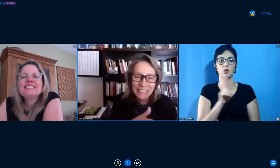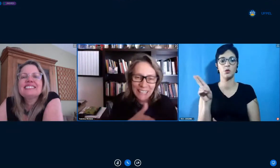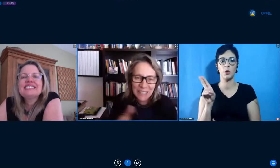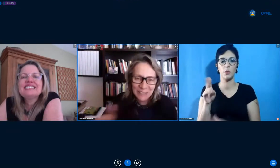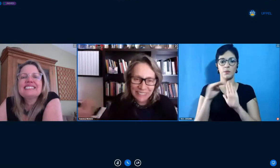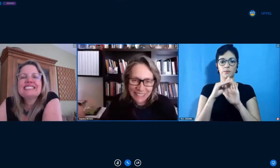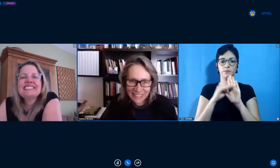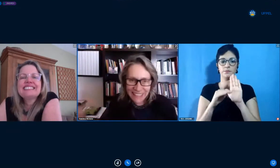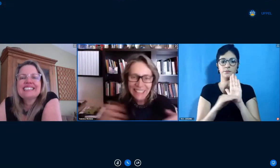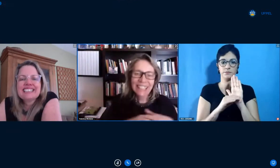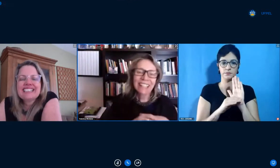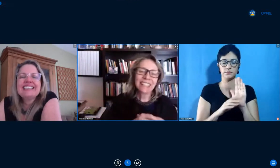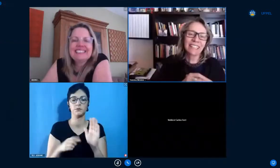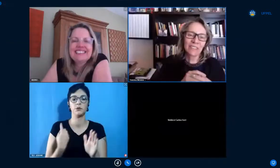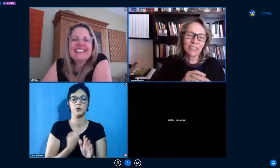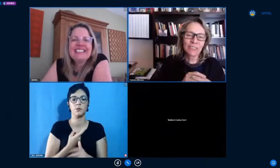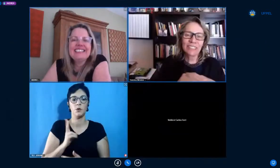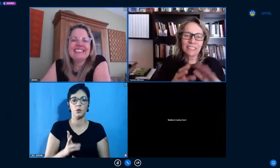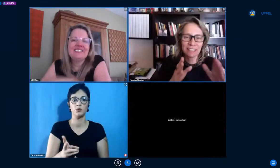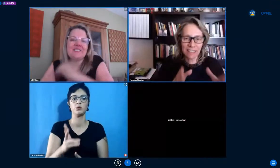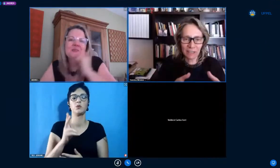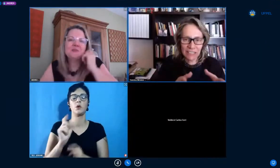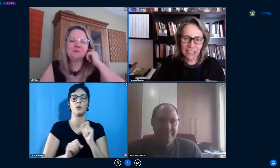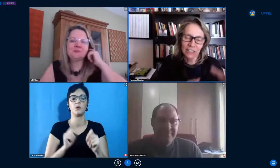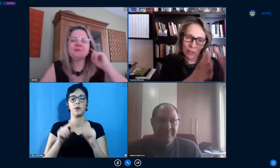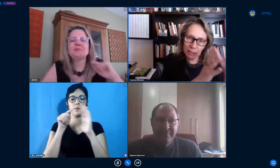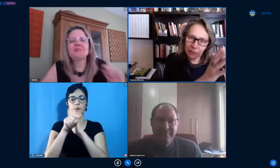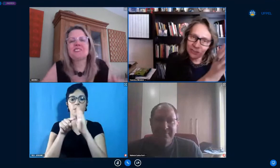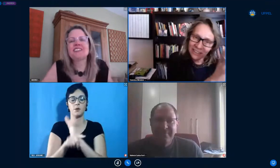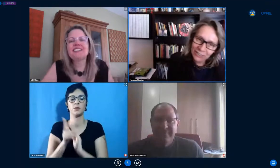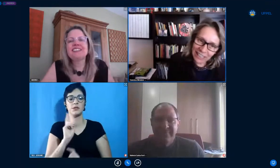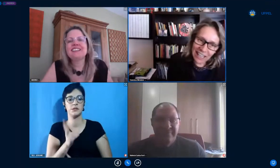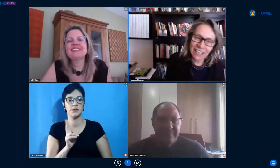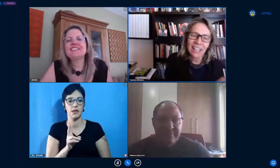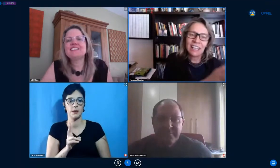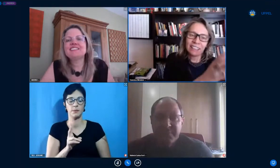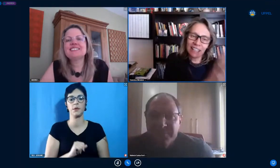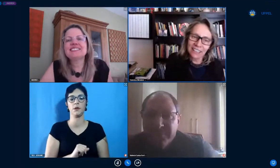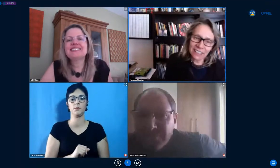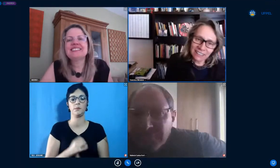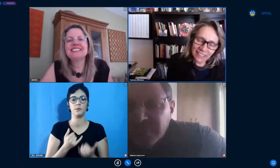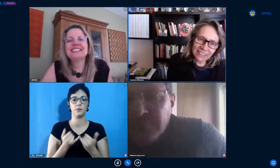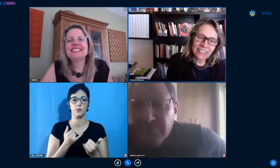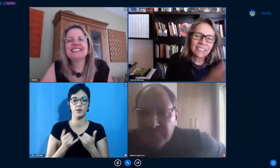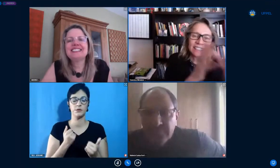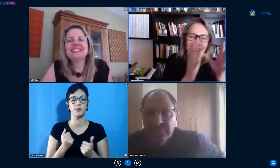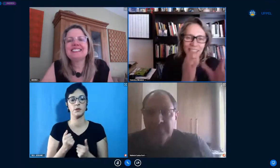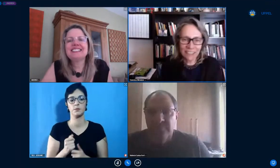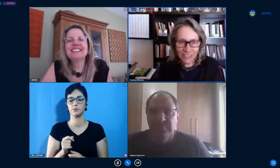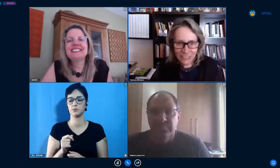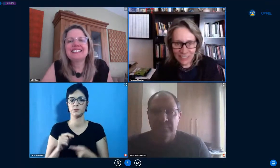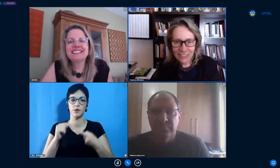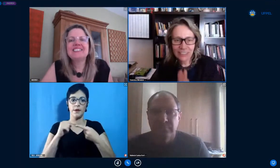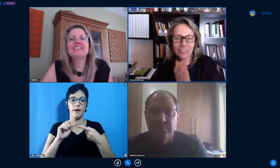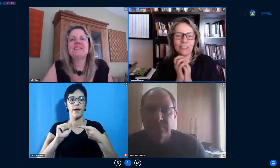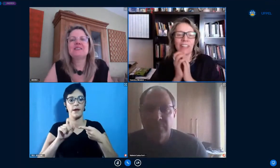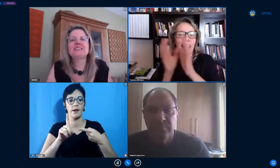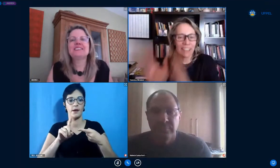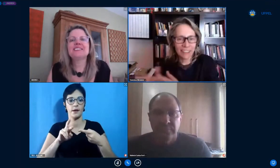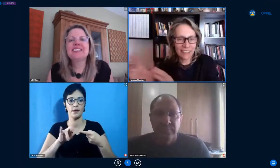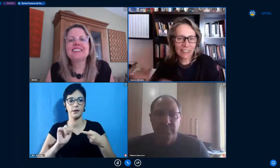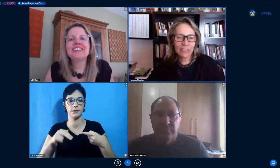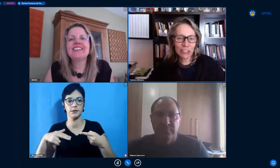é para orientar e manter que as perguntas sempre sejam a pergunta da Adriana,